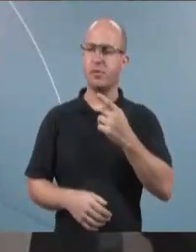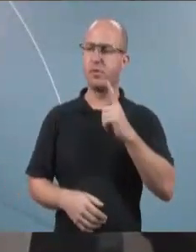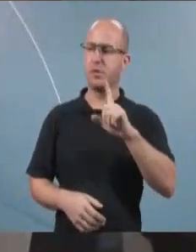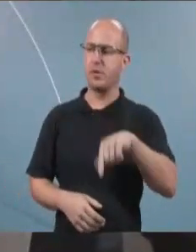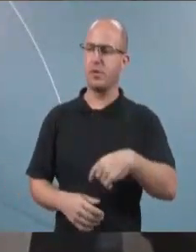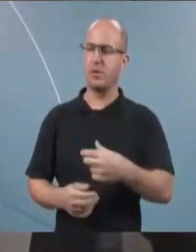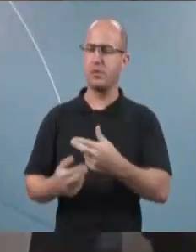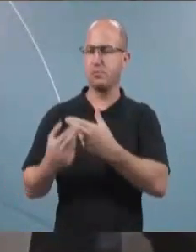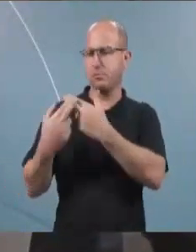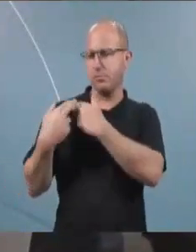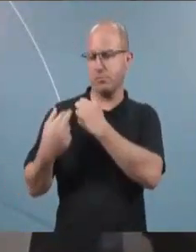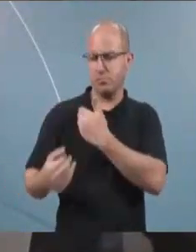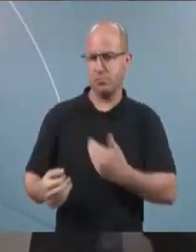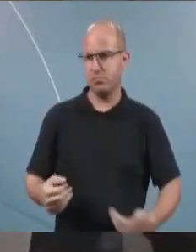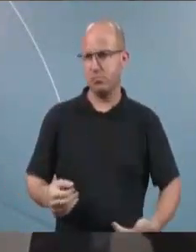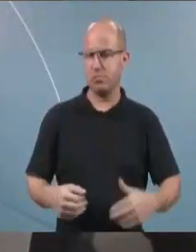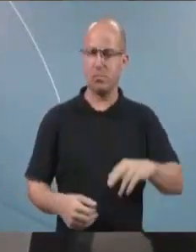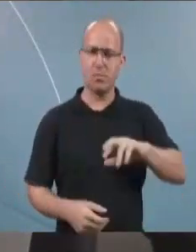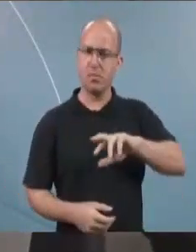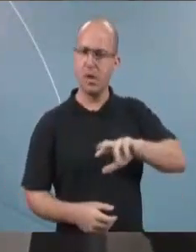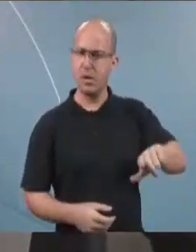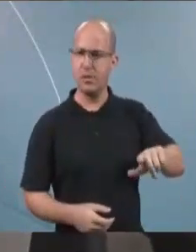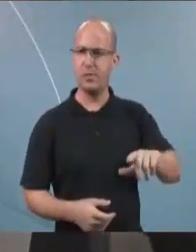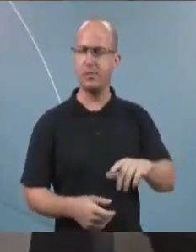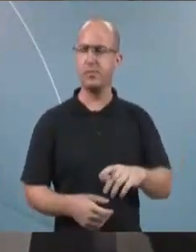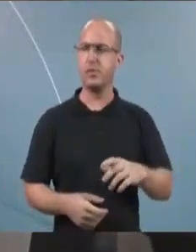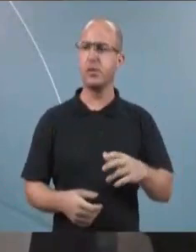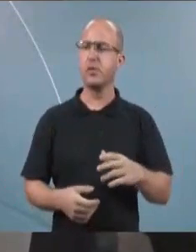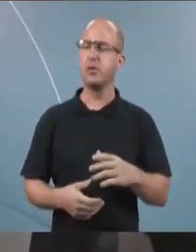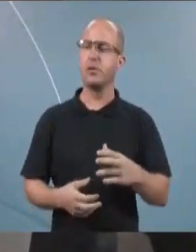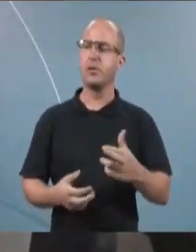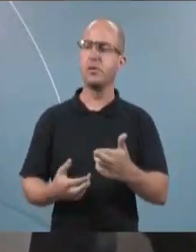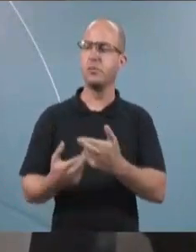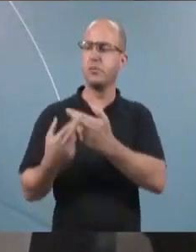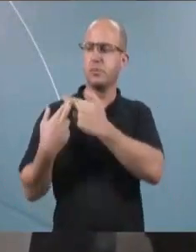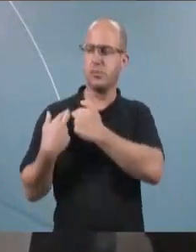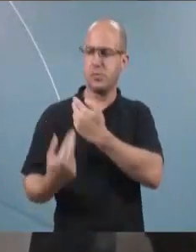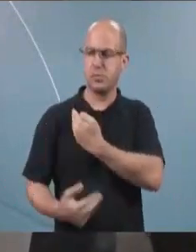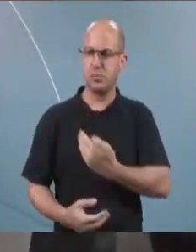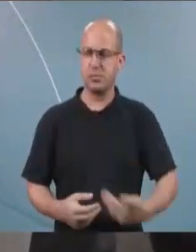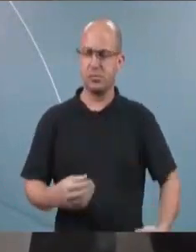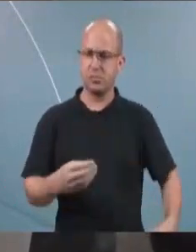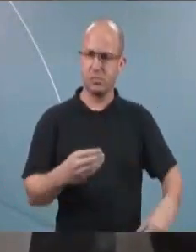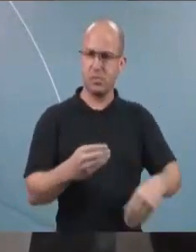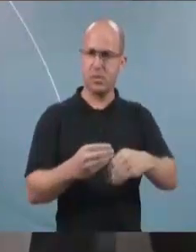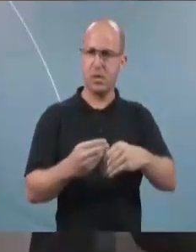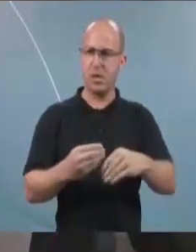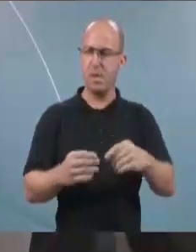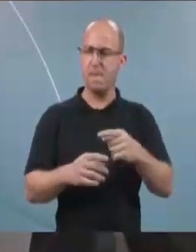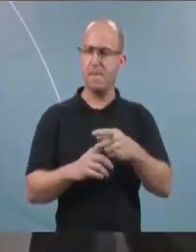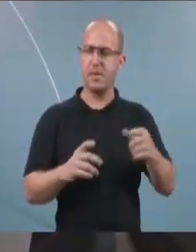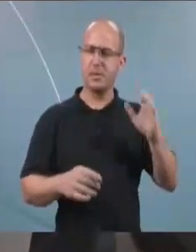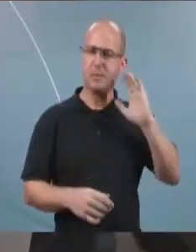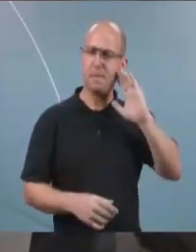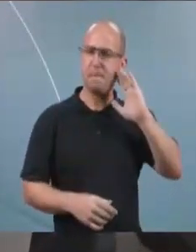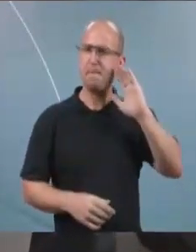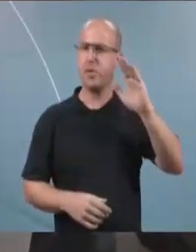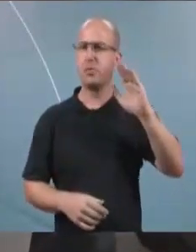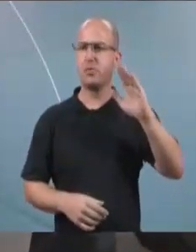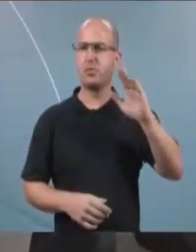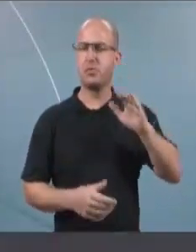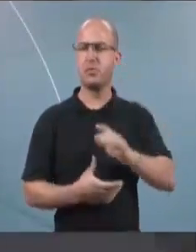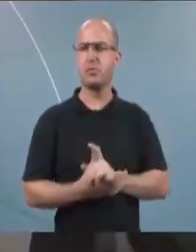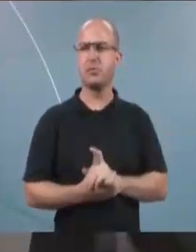governo não é é responsável do governo a emenda mas a prioridade